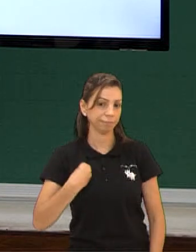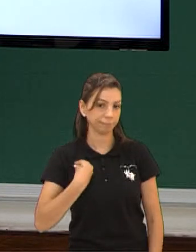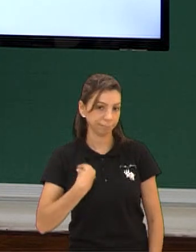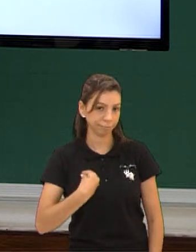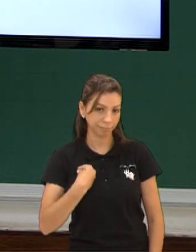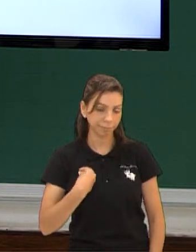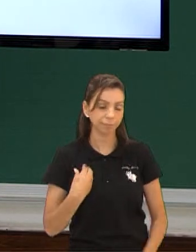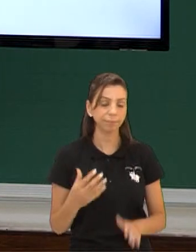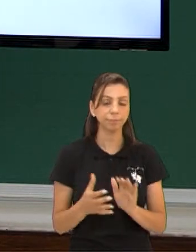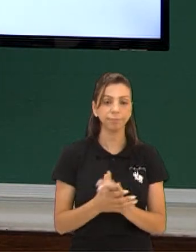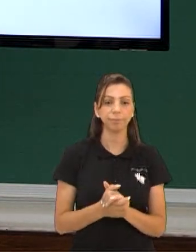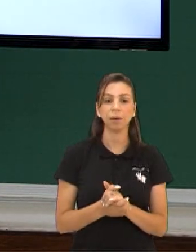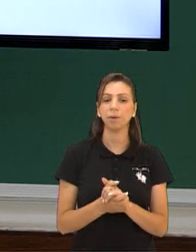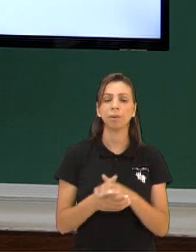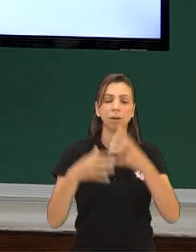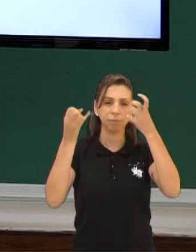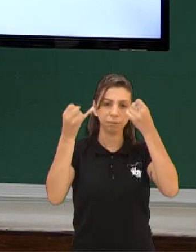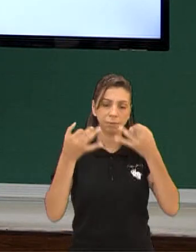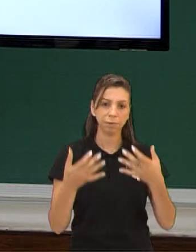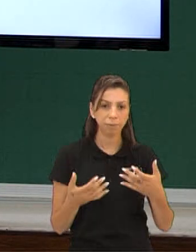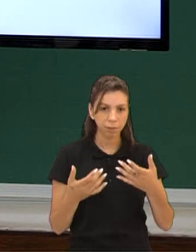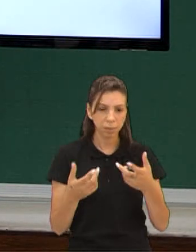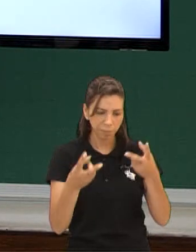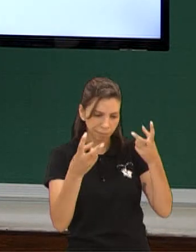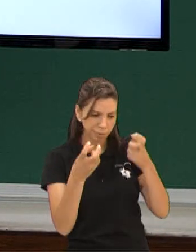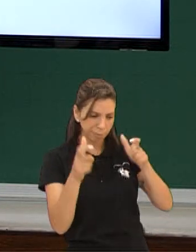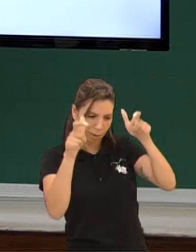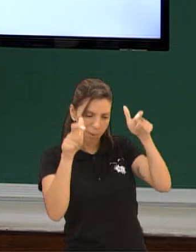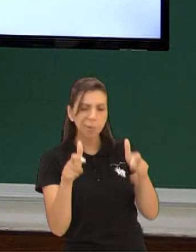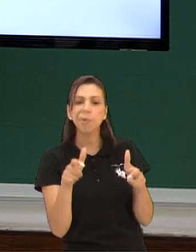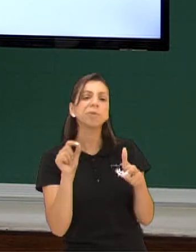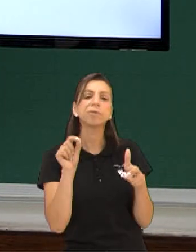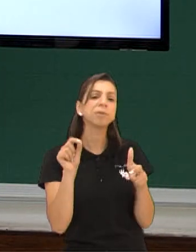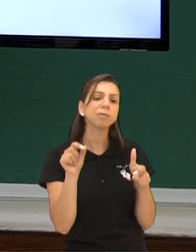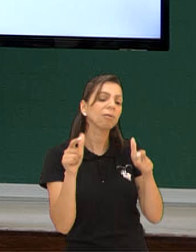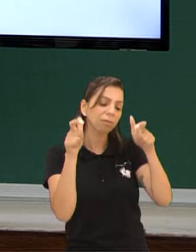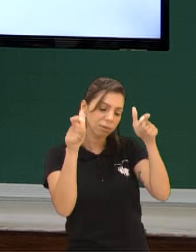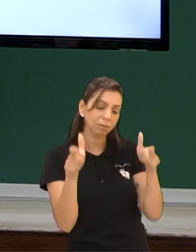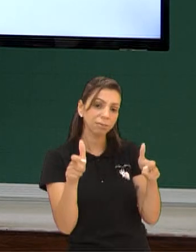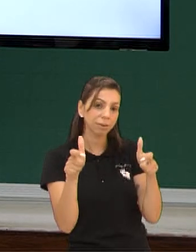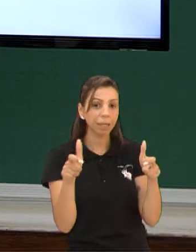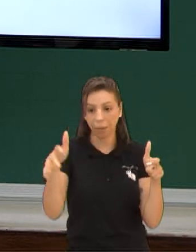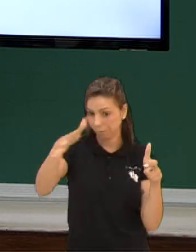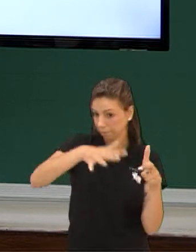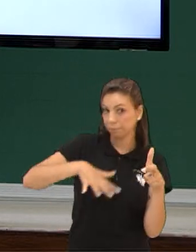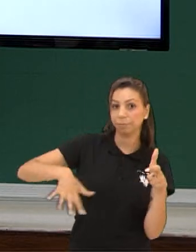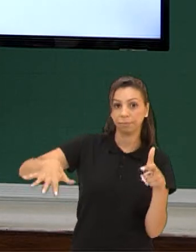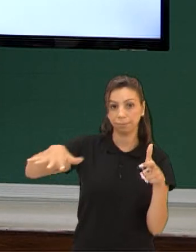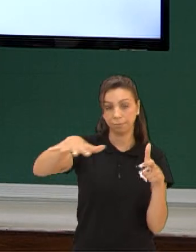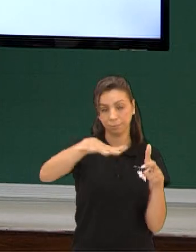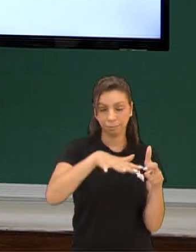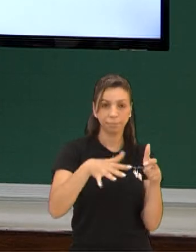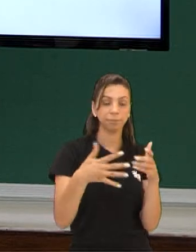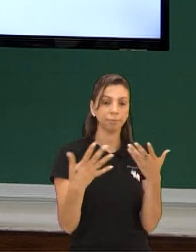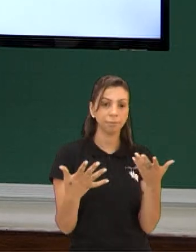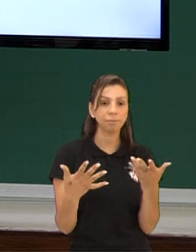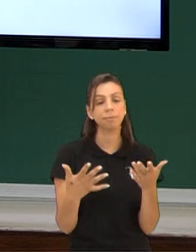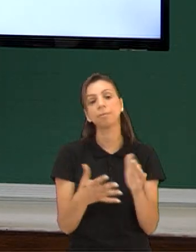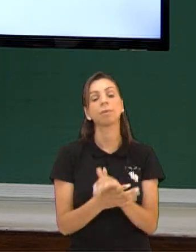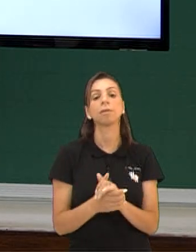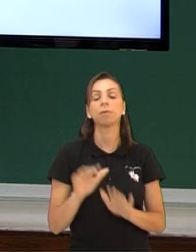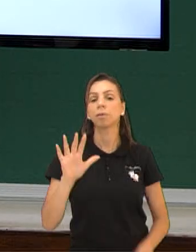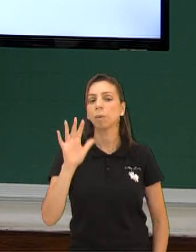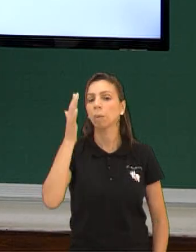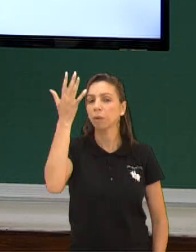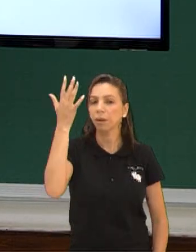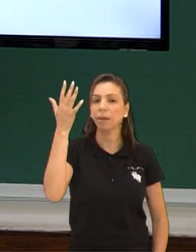perceba, você consegue ter noção de onde você está? Essa seria a noção de espaço. As coisas não se sucedem, os fatos não